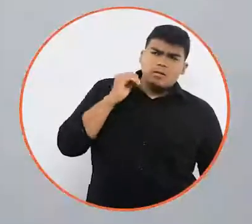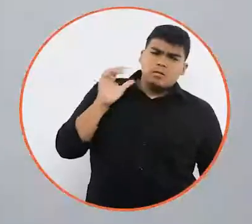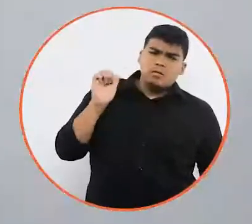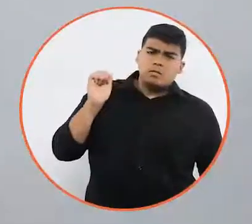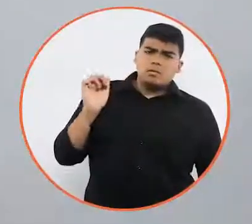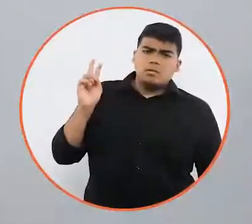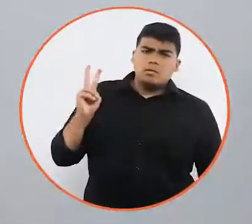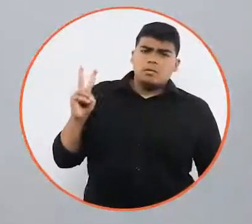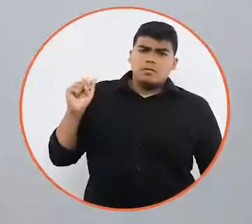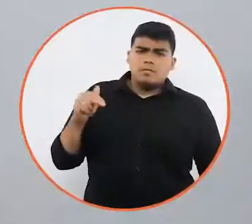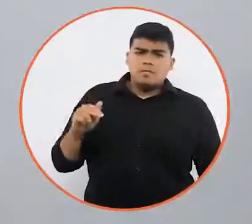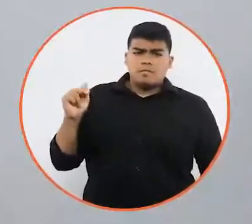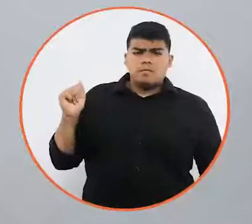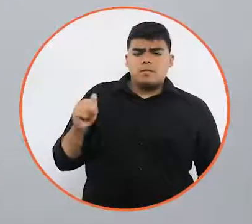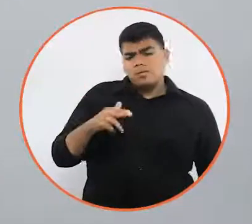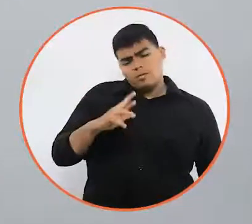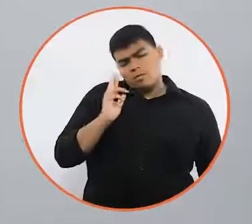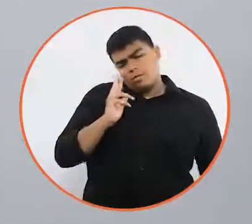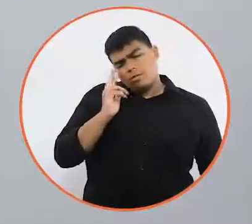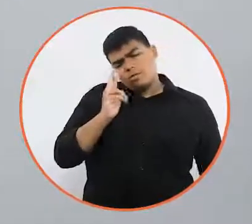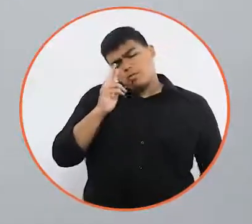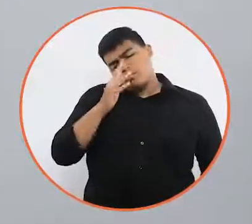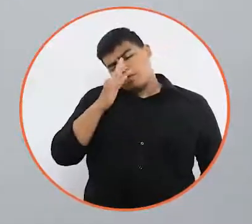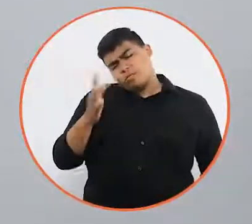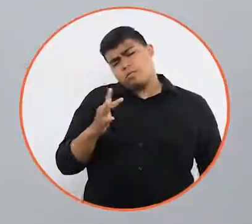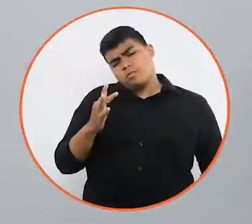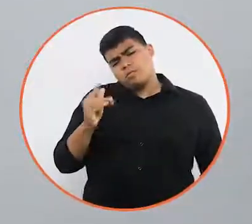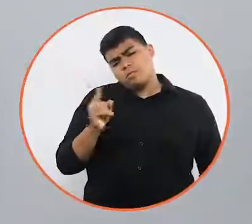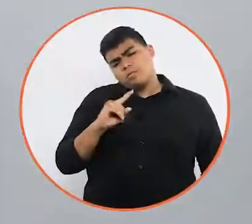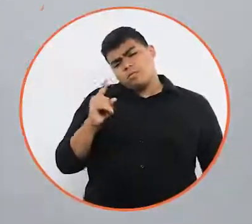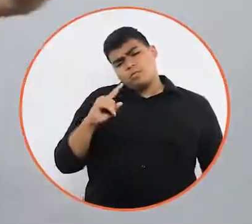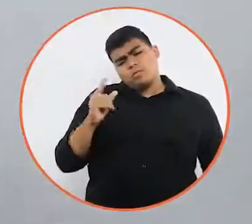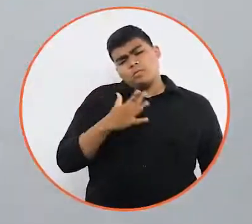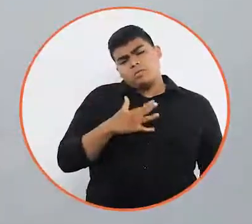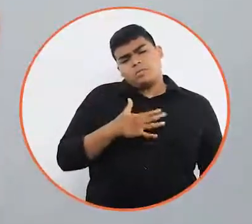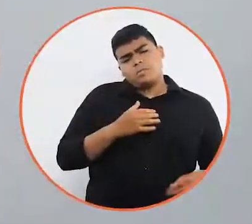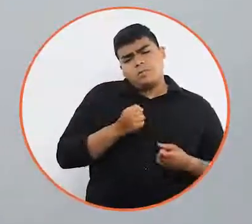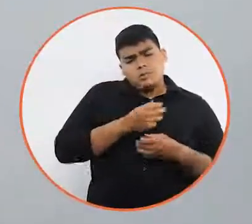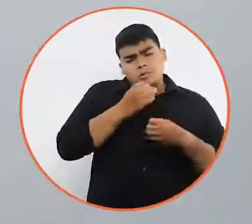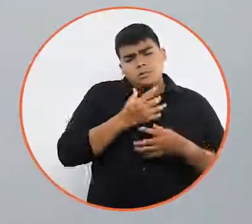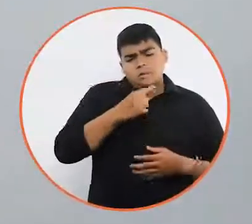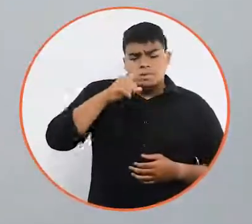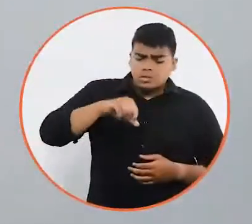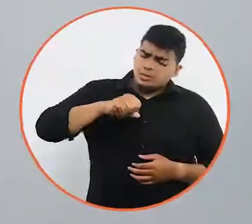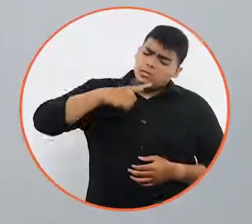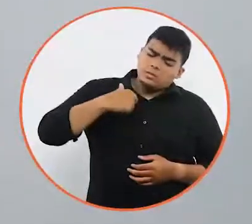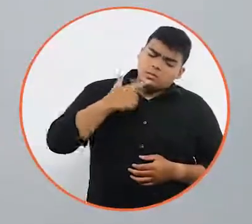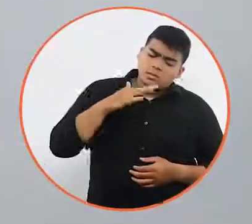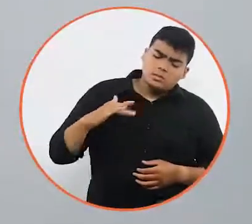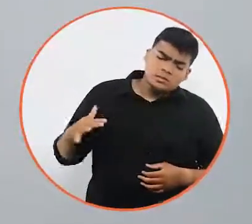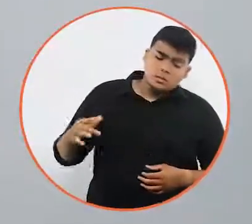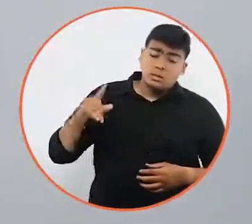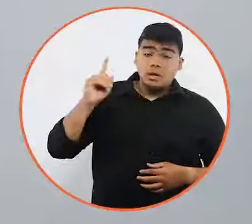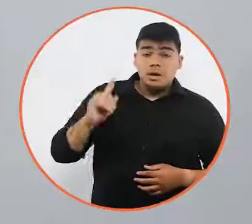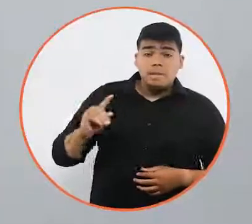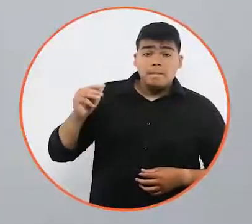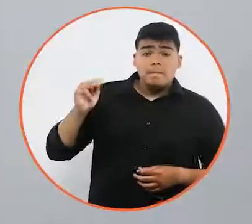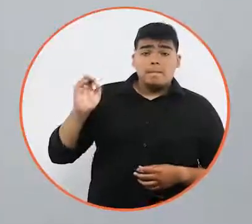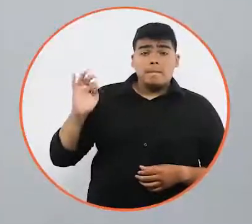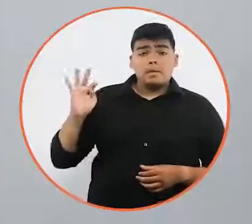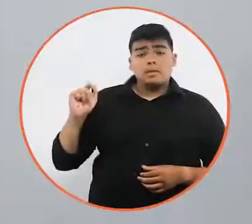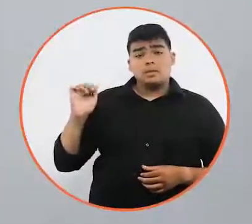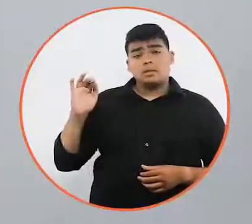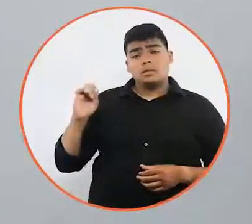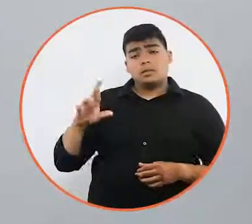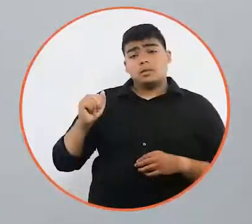O amor não é uma caravana de rosas. Né? Manuel Bandeira diz, meu verso é sangue. Não, sangue é uma coisa, verso é outra. Então isso é chamada metáfora, quando